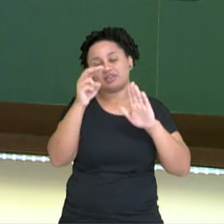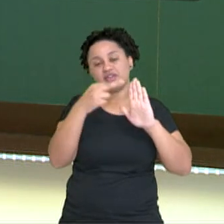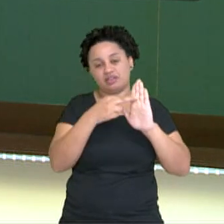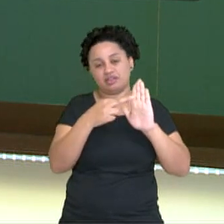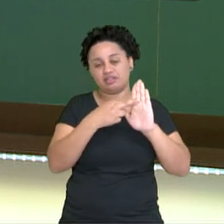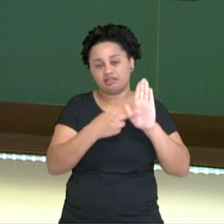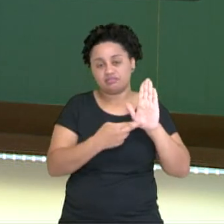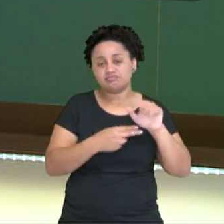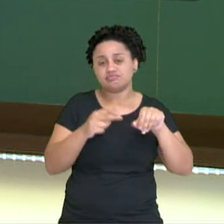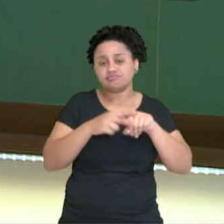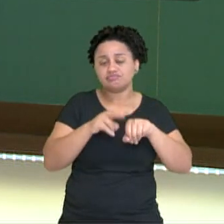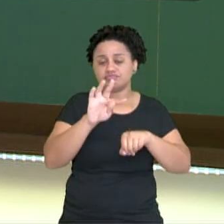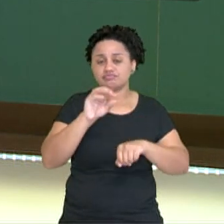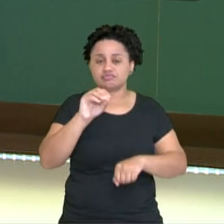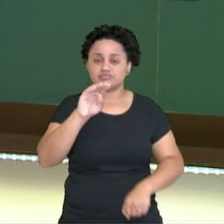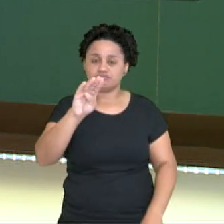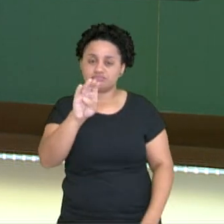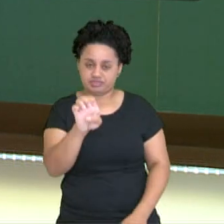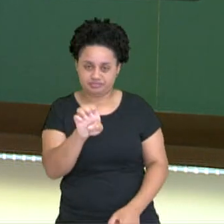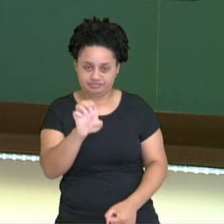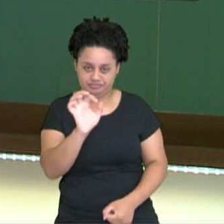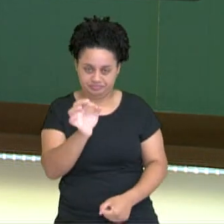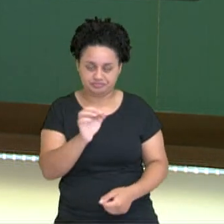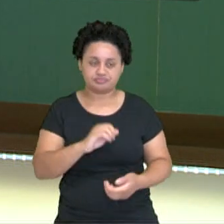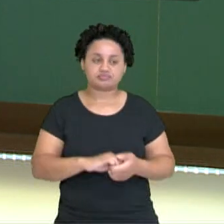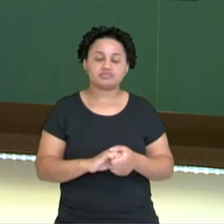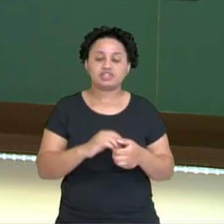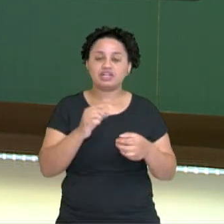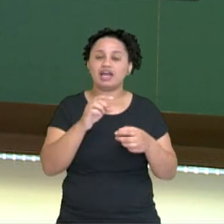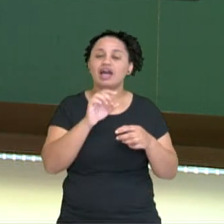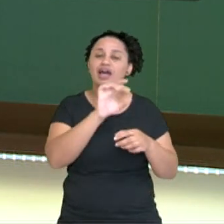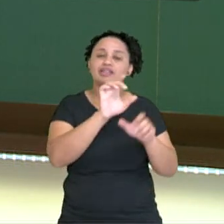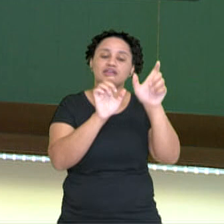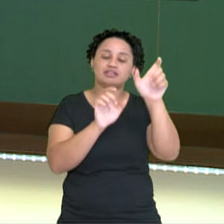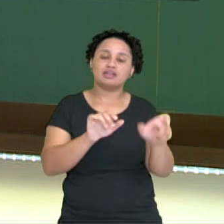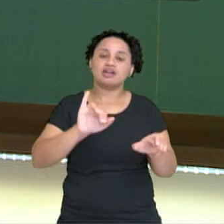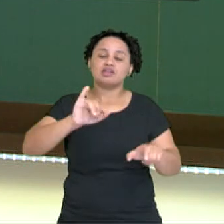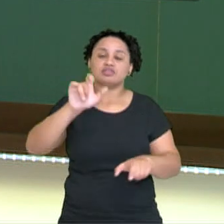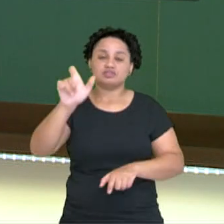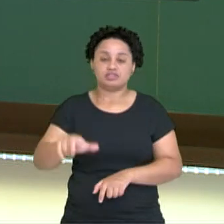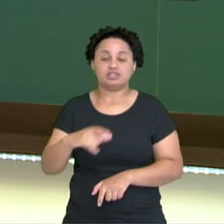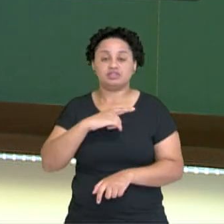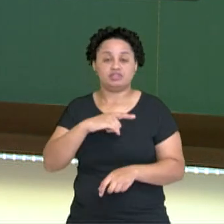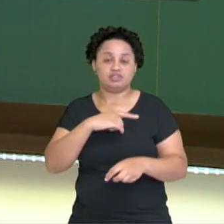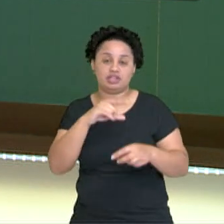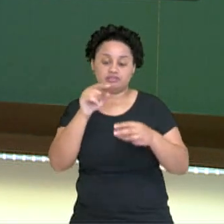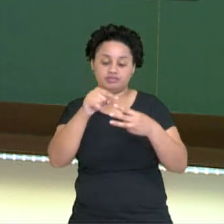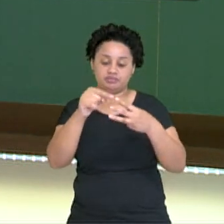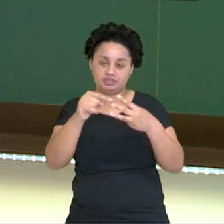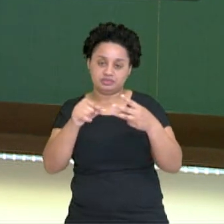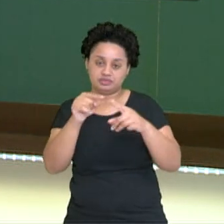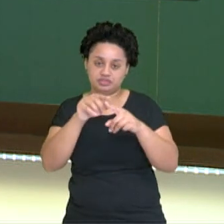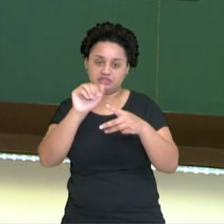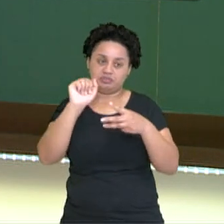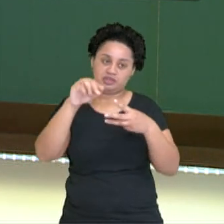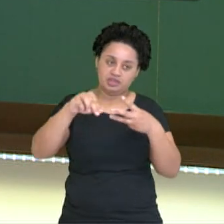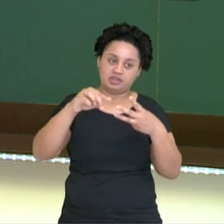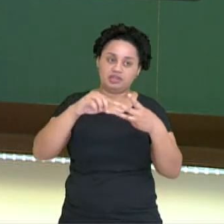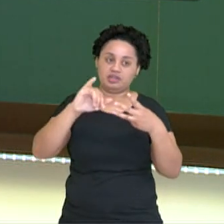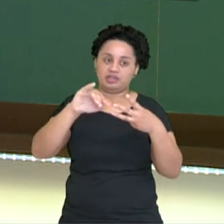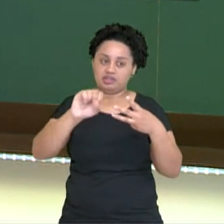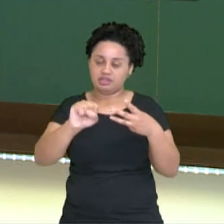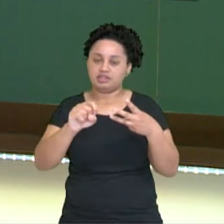it is, we, you, they are. Então, cada um tem o seu. E depois do verbo to be, sempre terá um